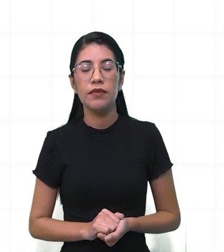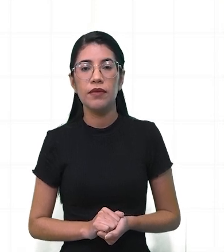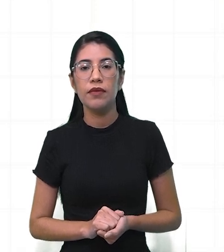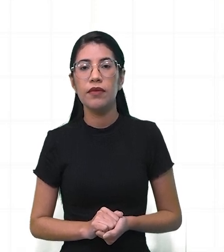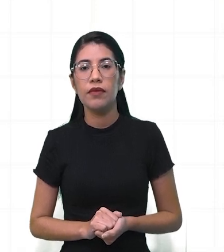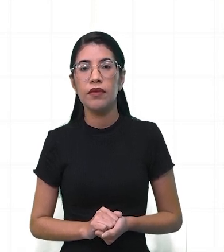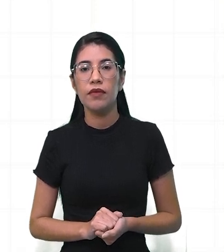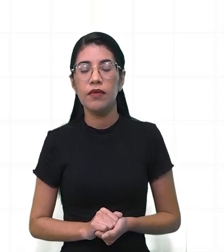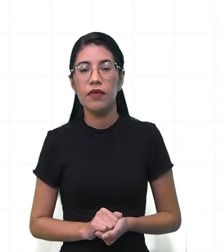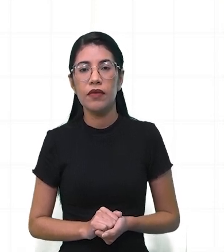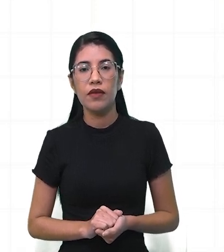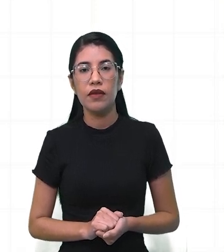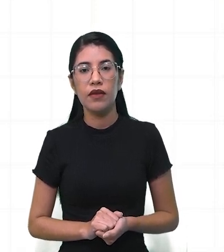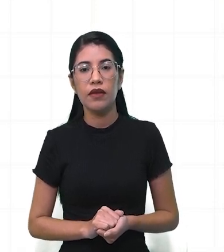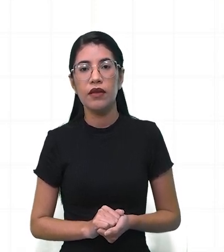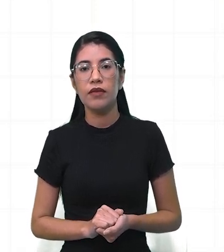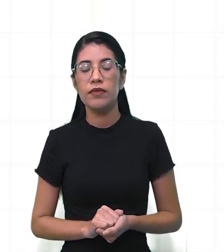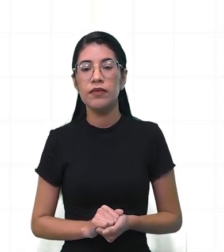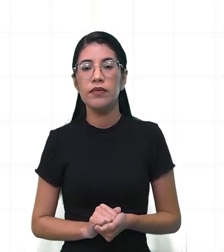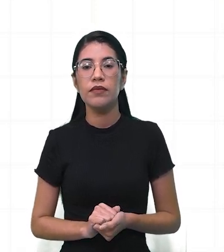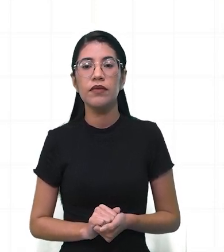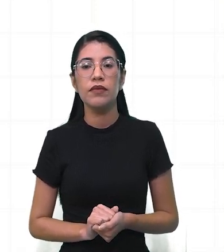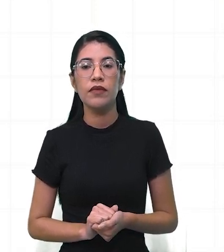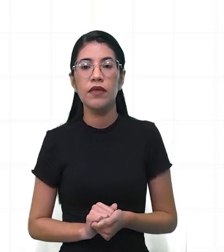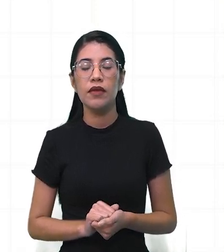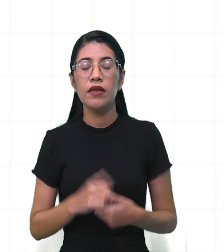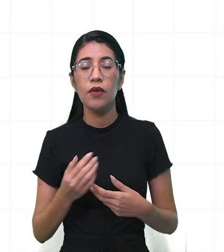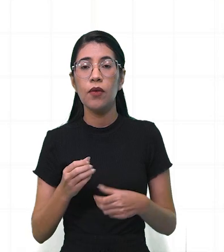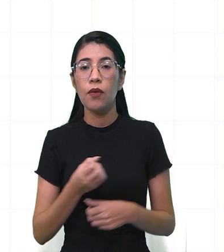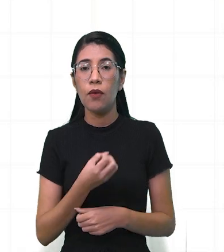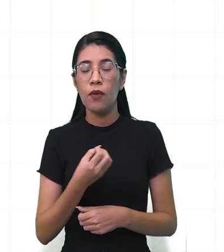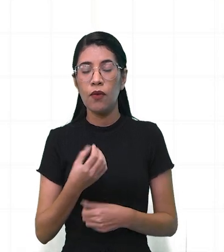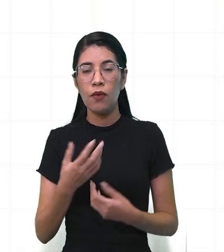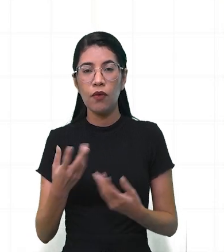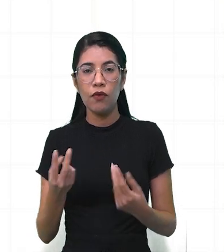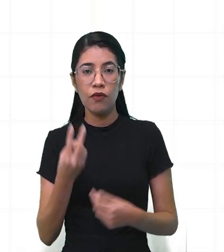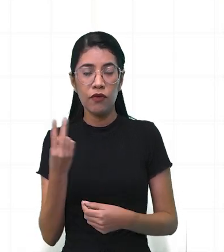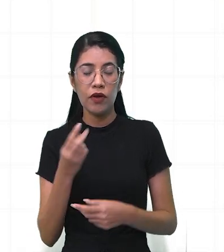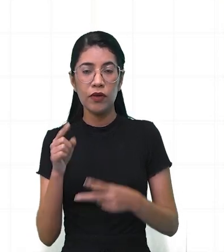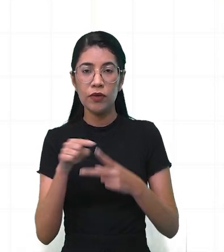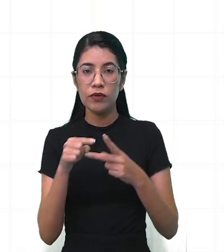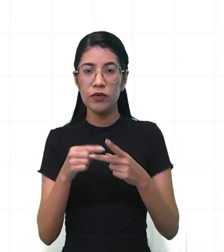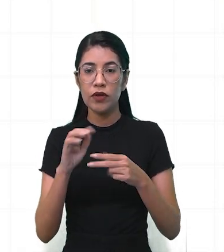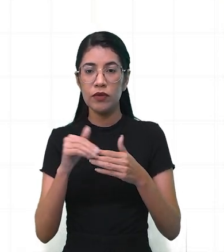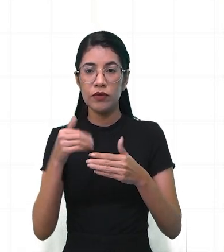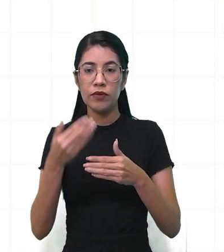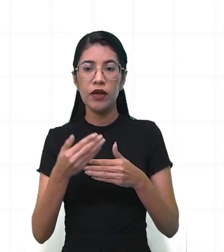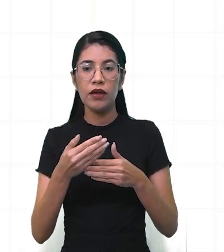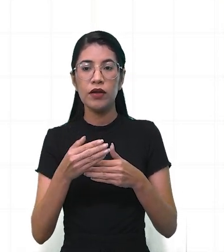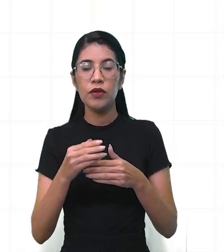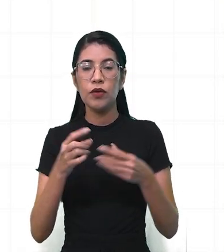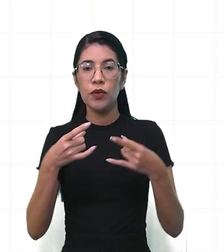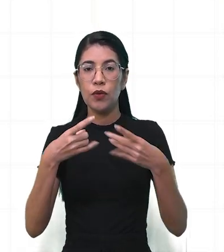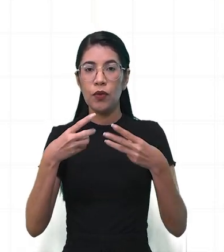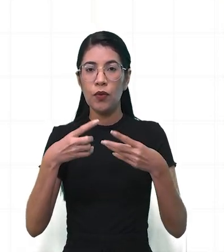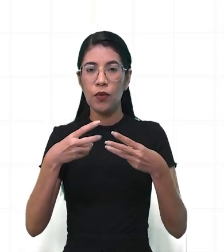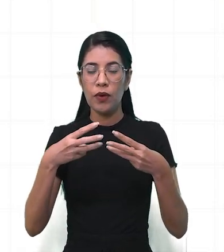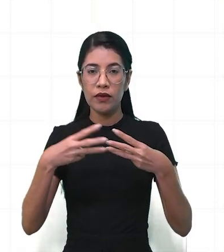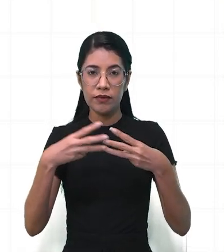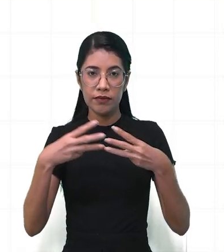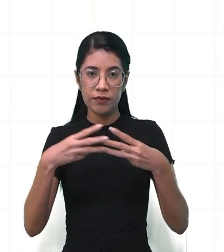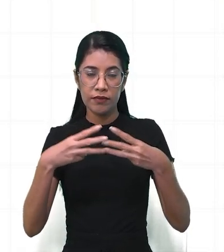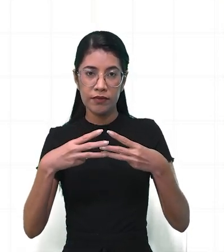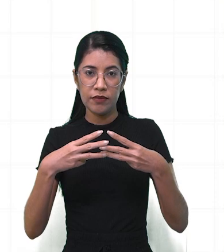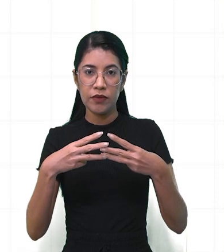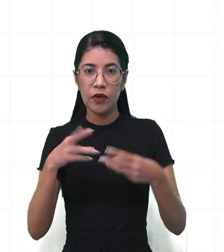ó. Quanto mede o ângulo externo do hexágono regular? Ora, se ele é um